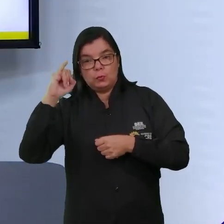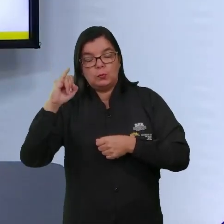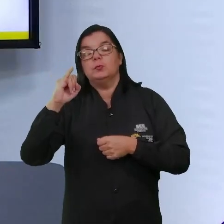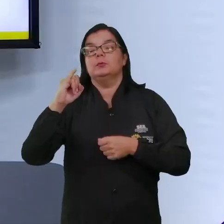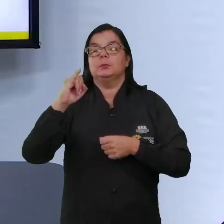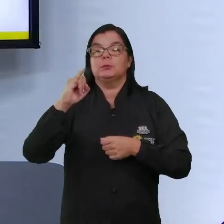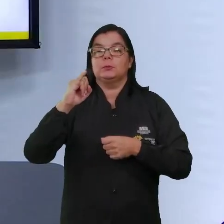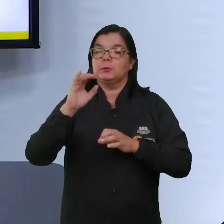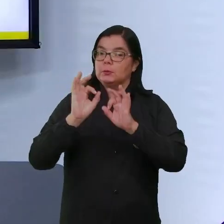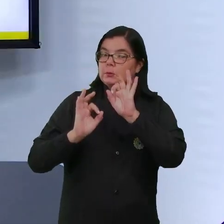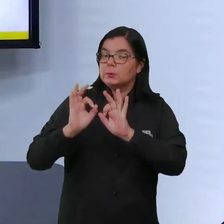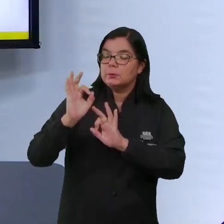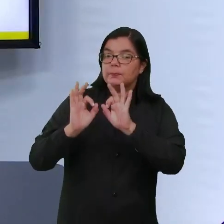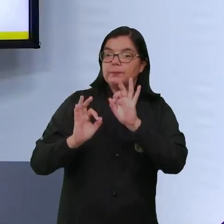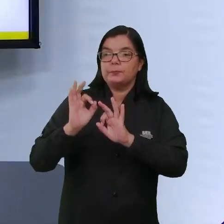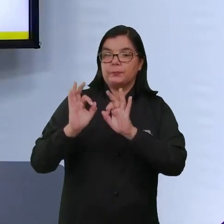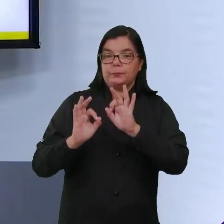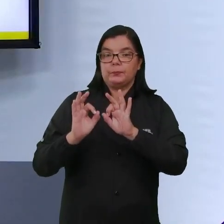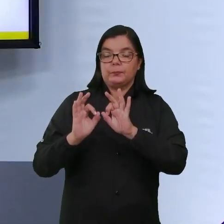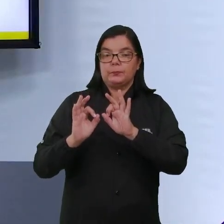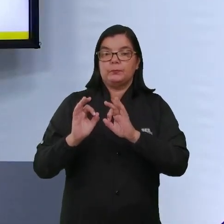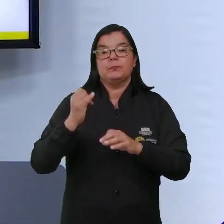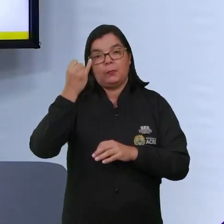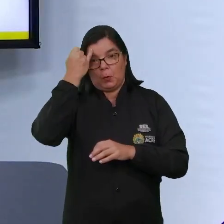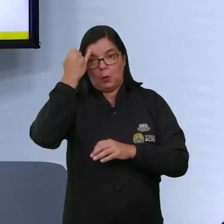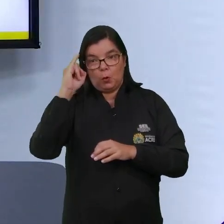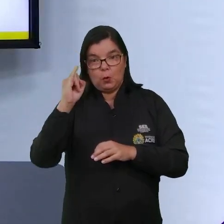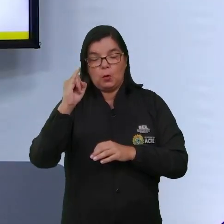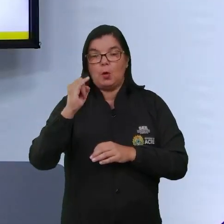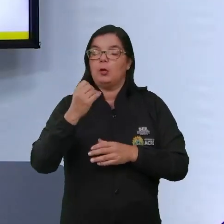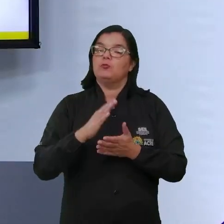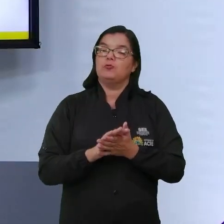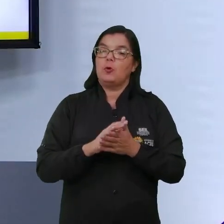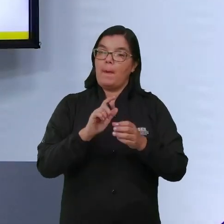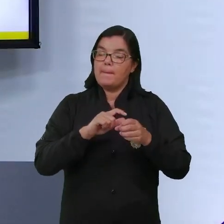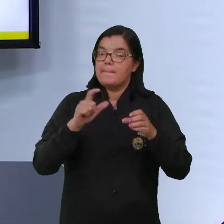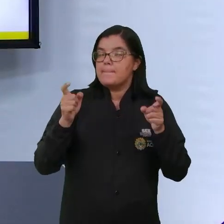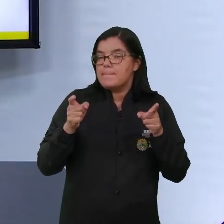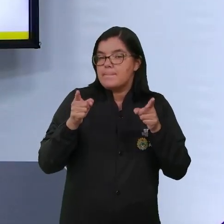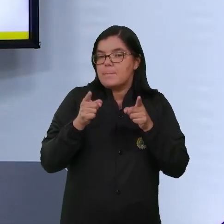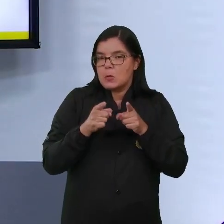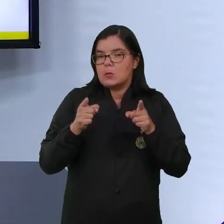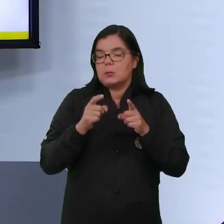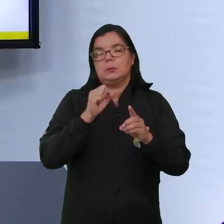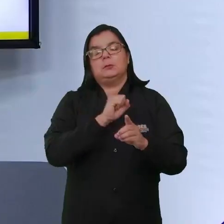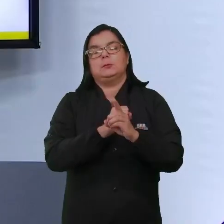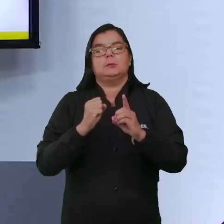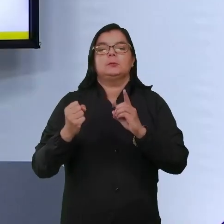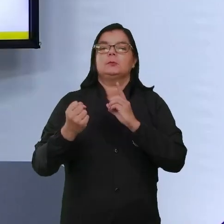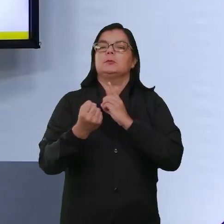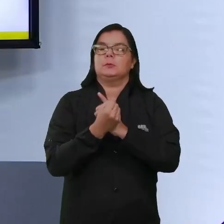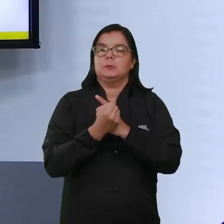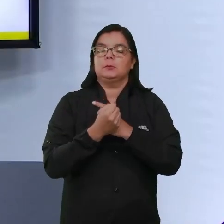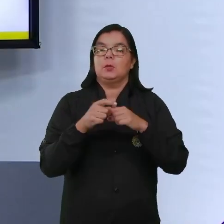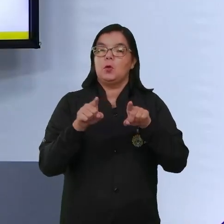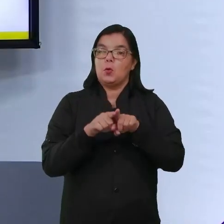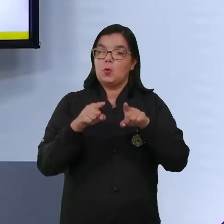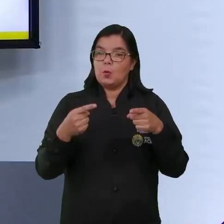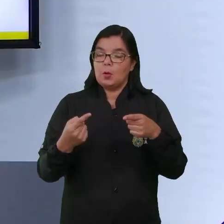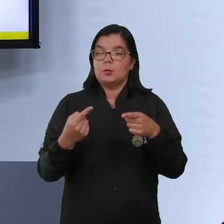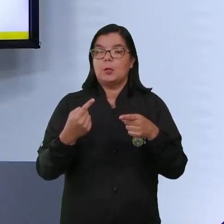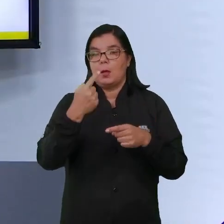as formulações ideológicas de uma parcela minoritária da sociedade, e como a